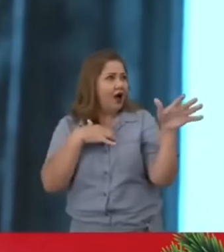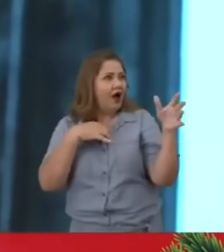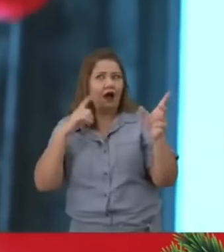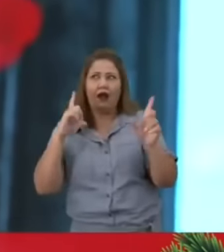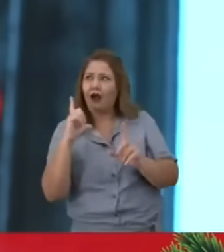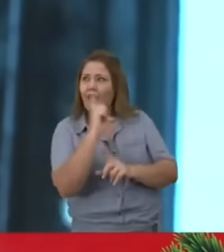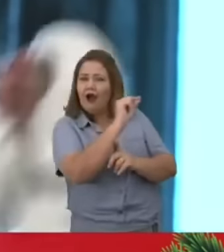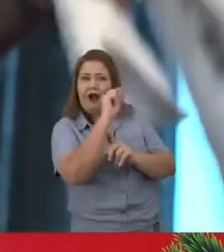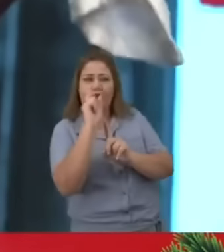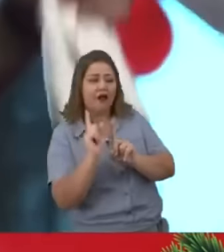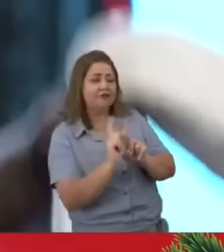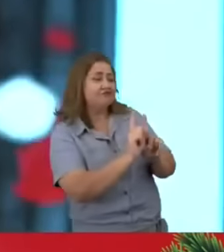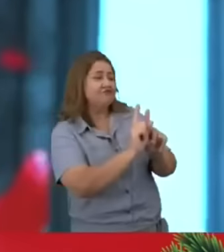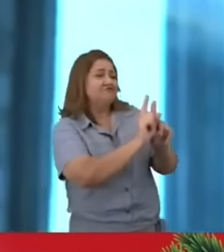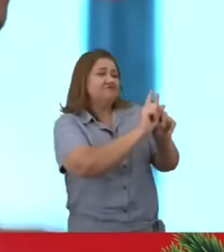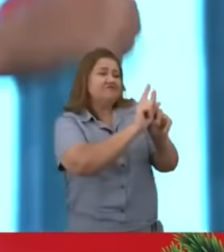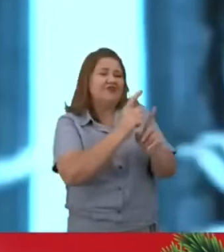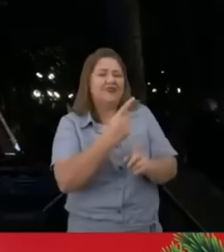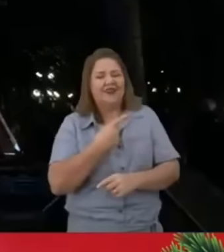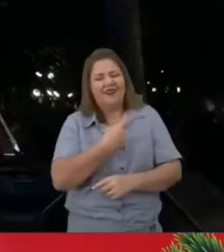embora, domingo a gente.